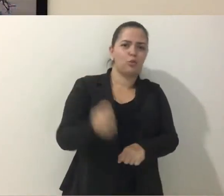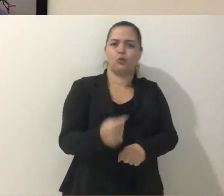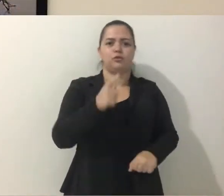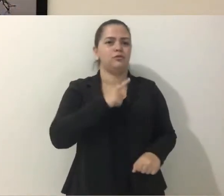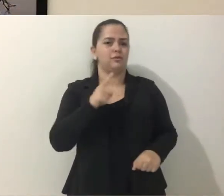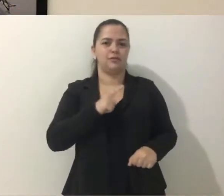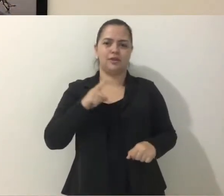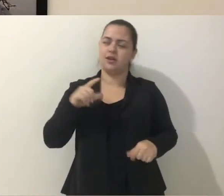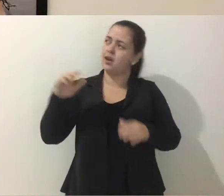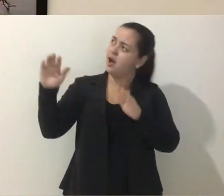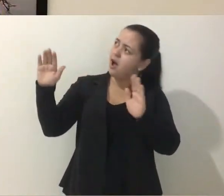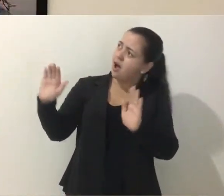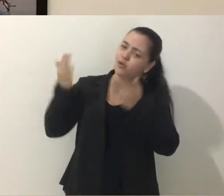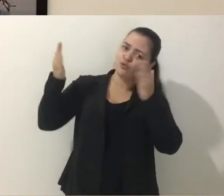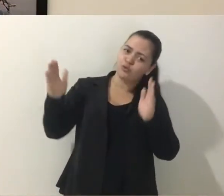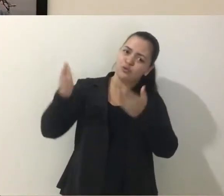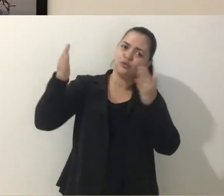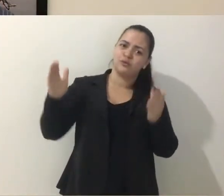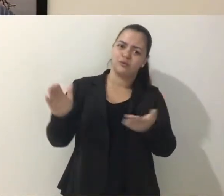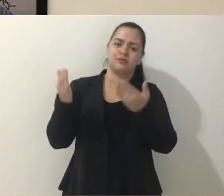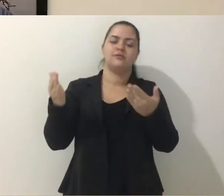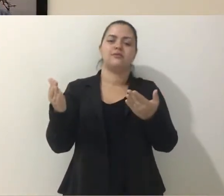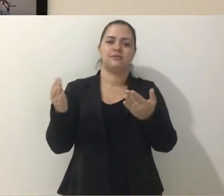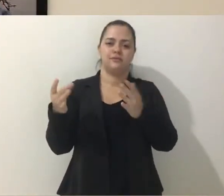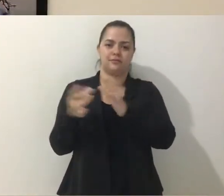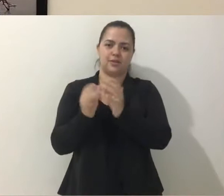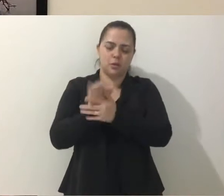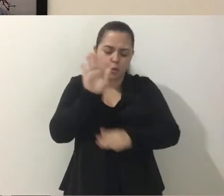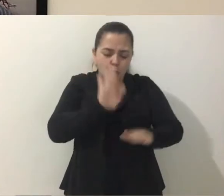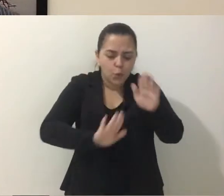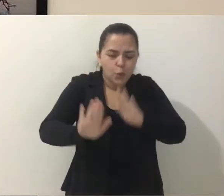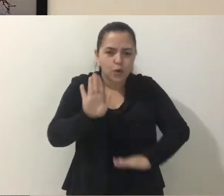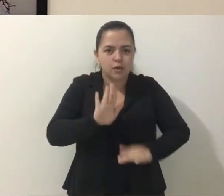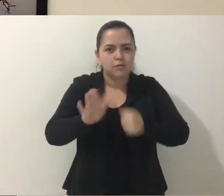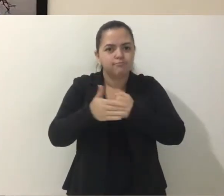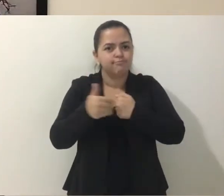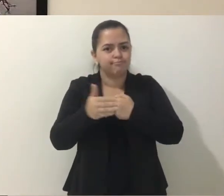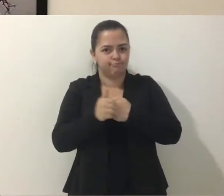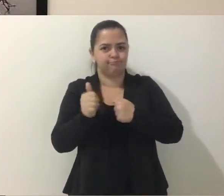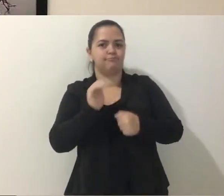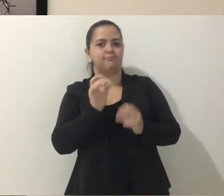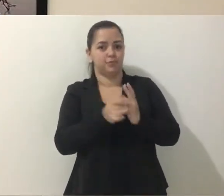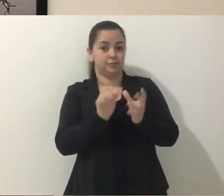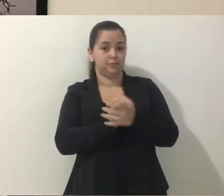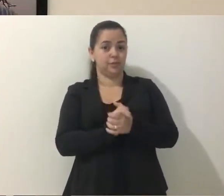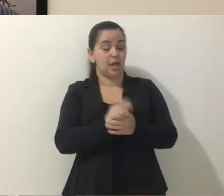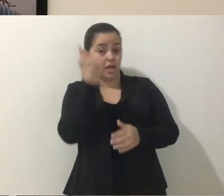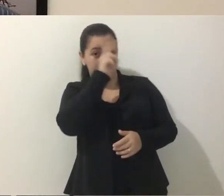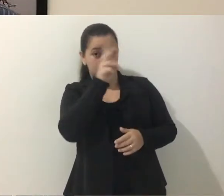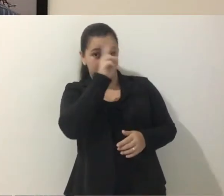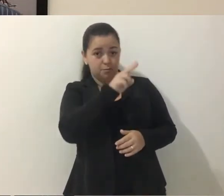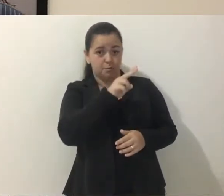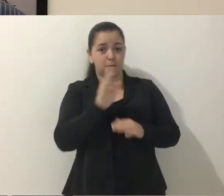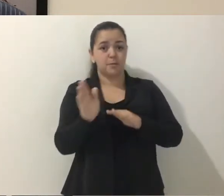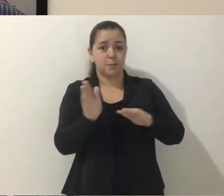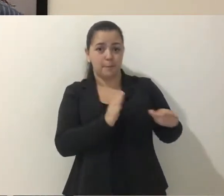a investirmos, a cuidarmos do nosso casamento. E lembrando em relação a isso, eu quero trazer Malaquias